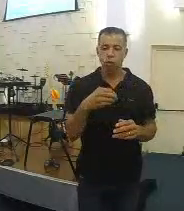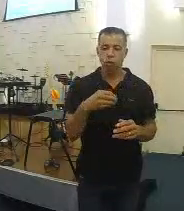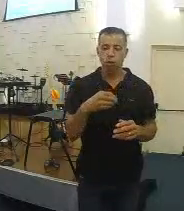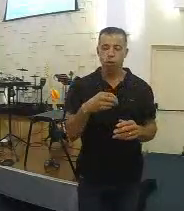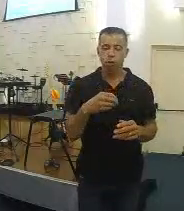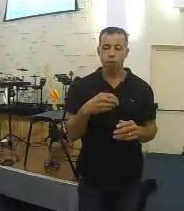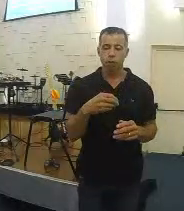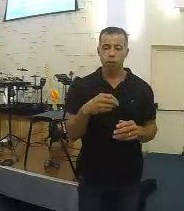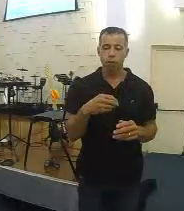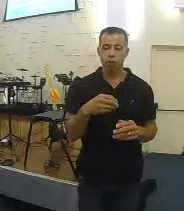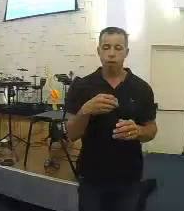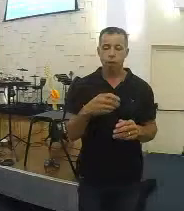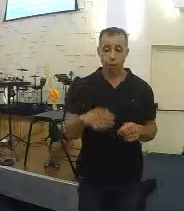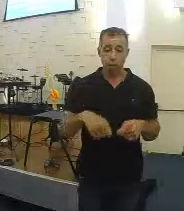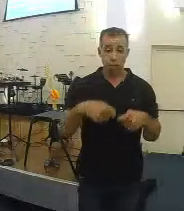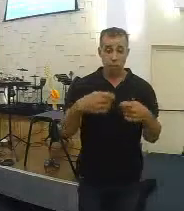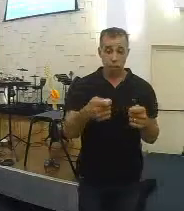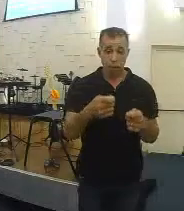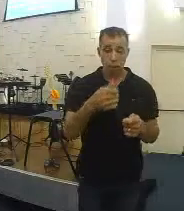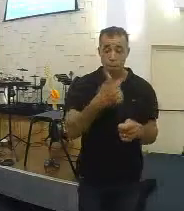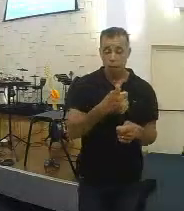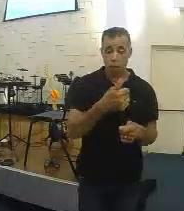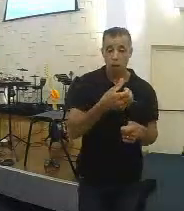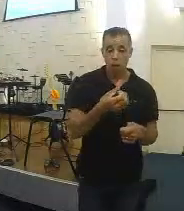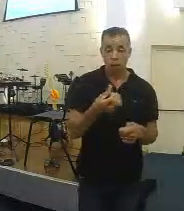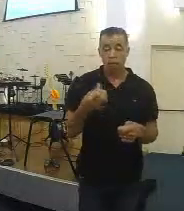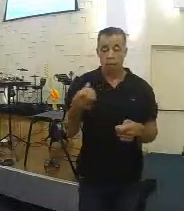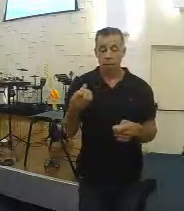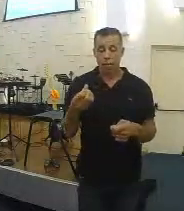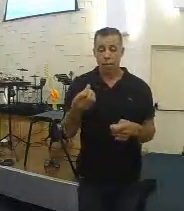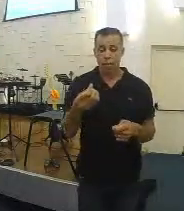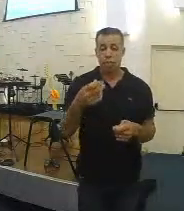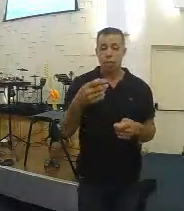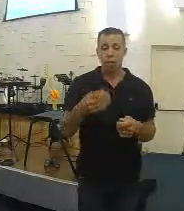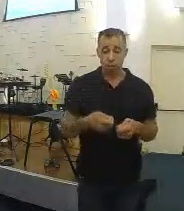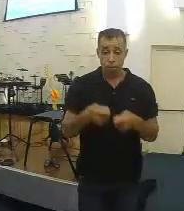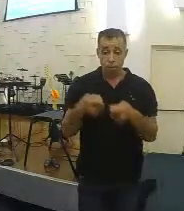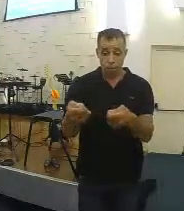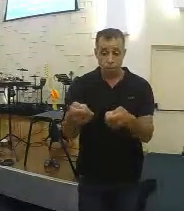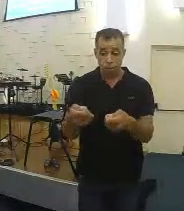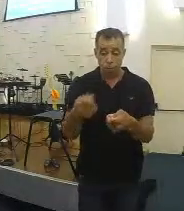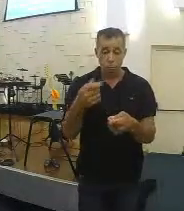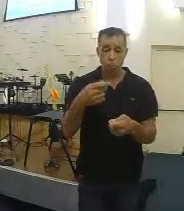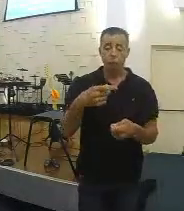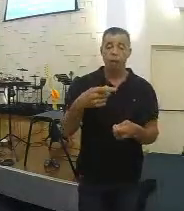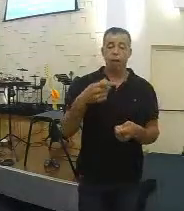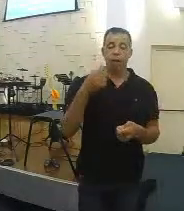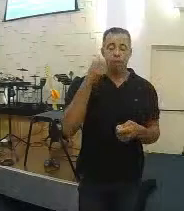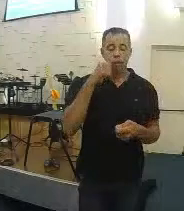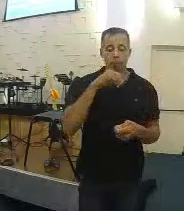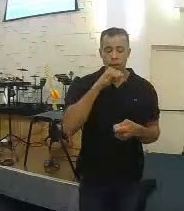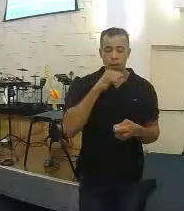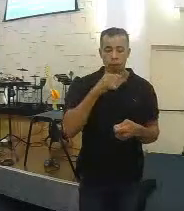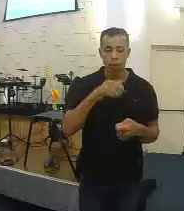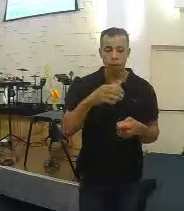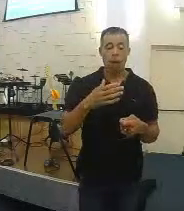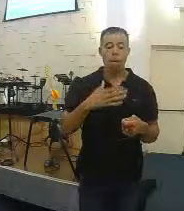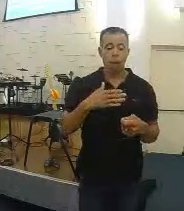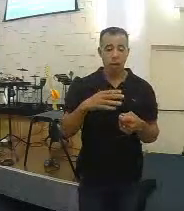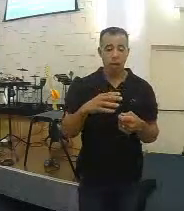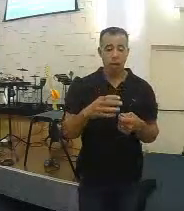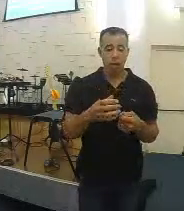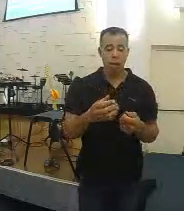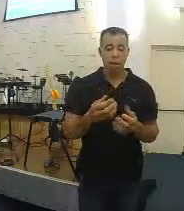os 1.100 ciclos de prata à sua mãe, que disse: De minha mão dedico este dinheiro ao Senhor para meu